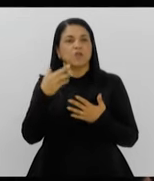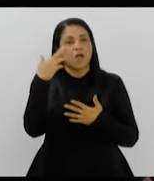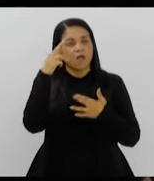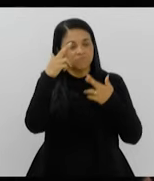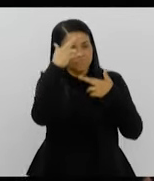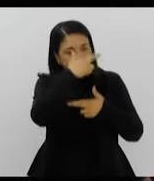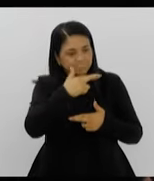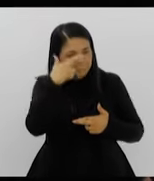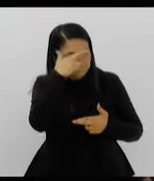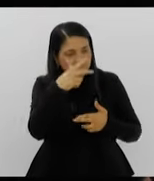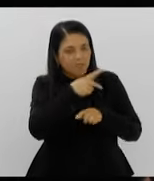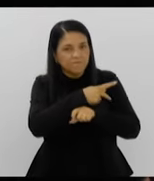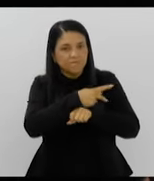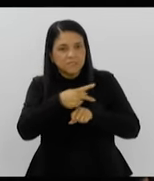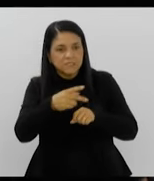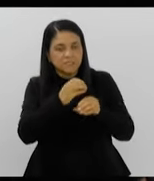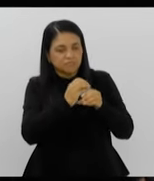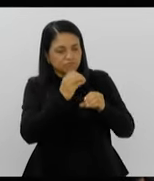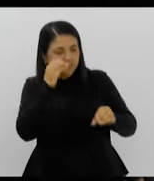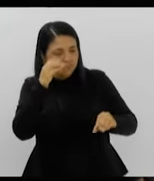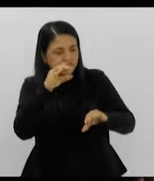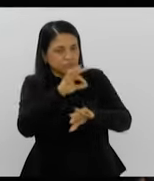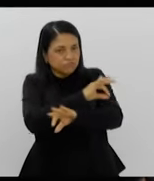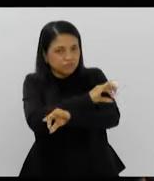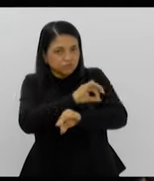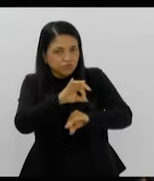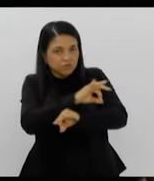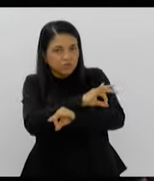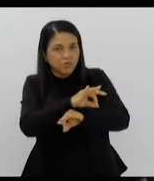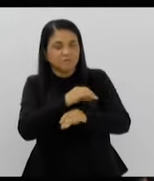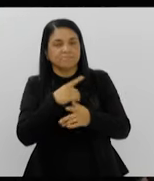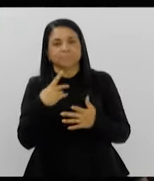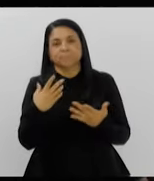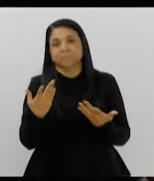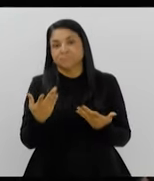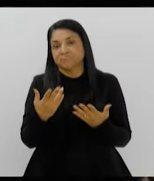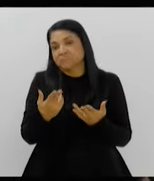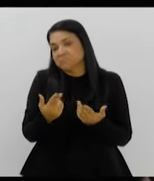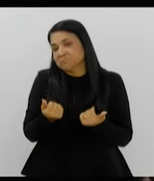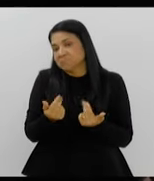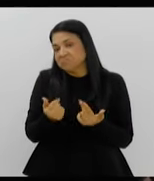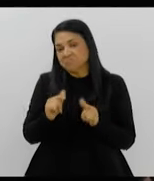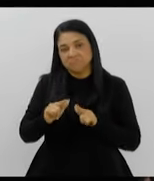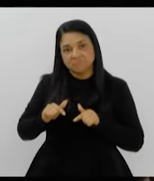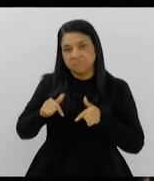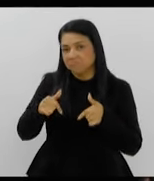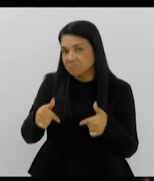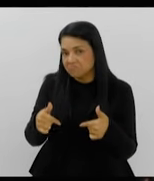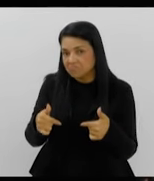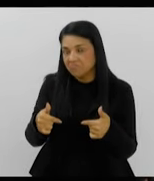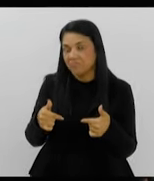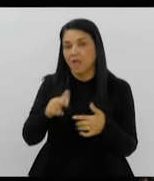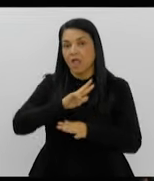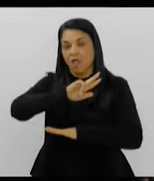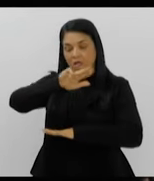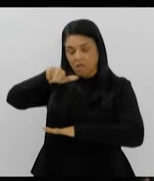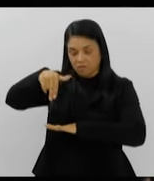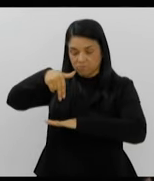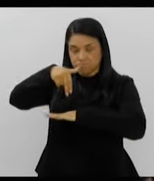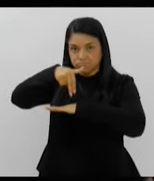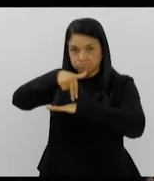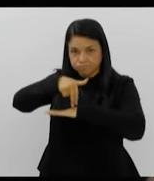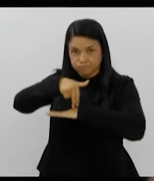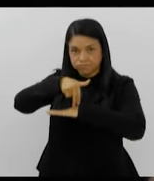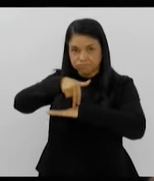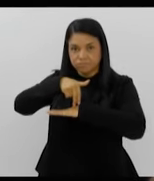vistoria, visita de engenheiros e nada acontece. Então, a gente vem aqui a essa tribuna